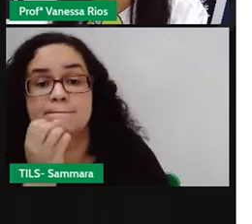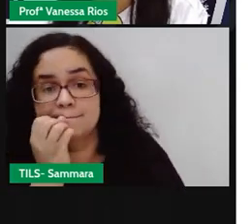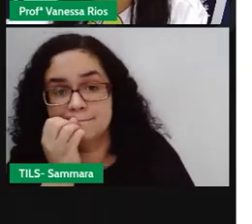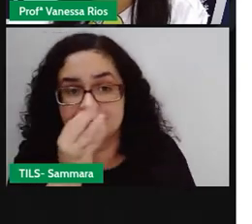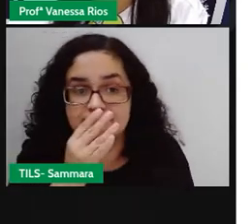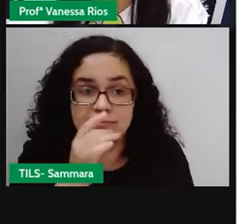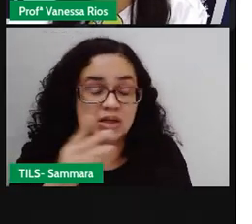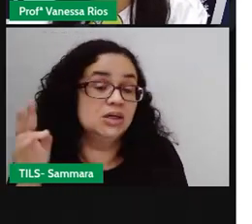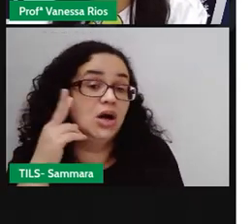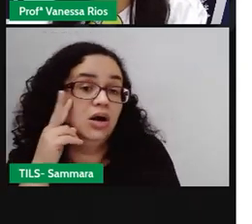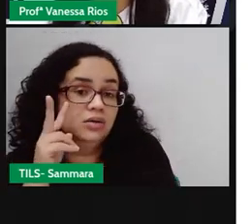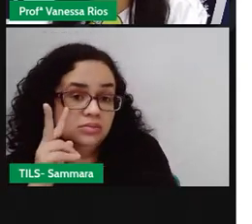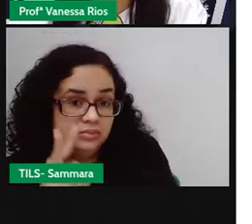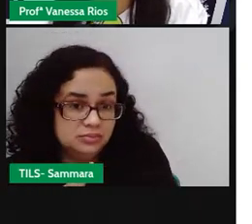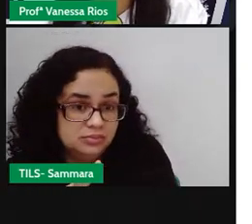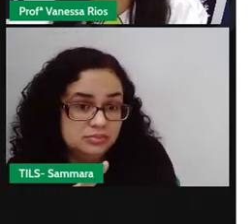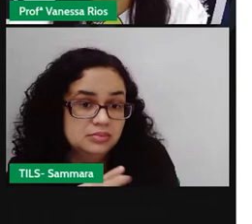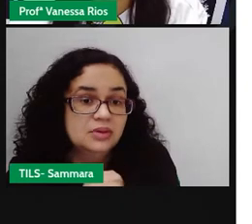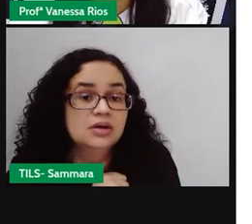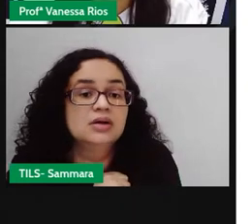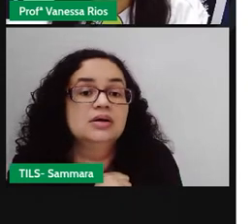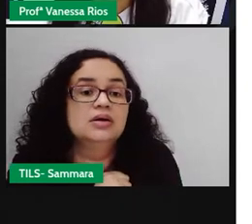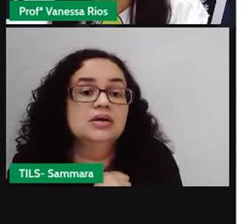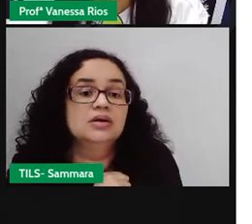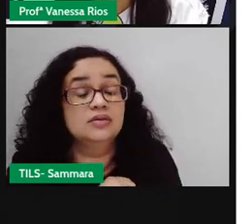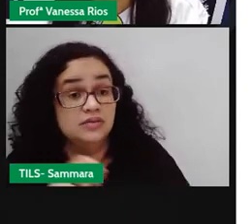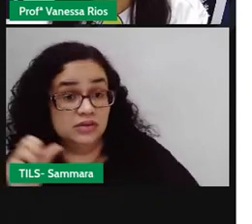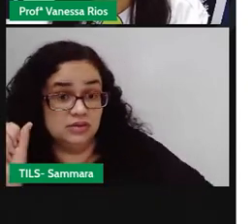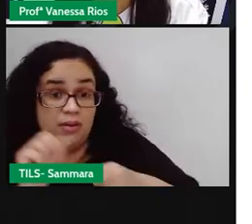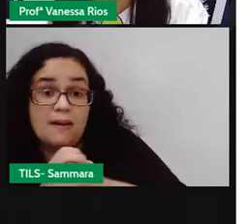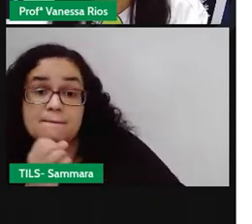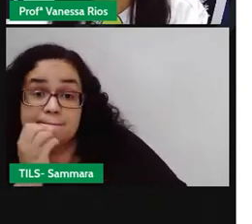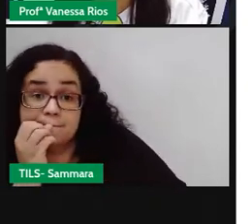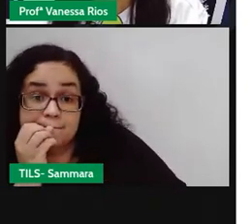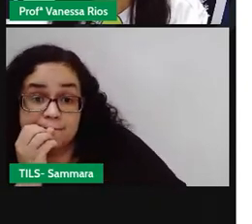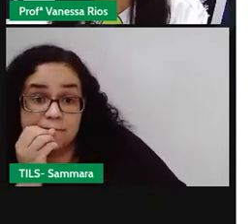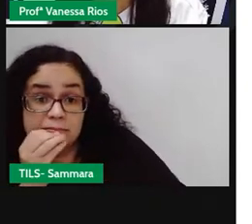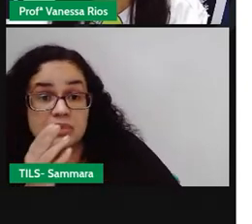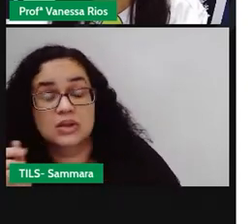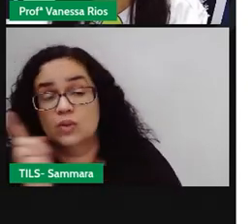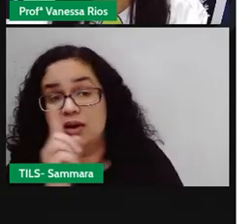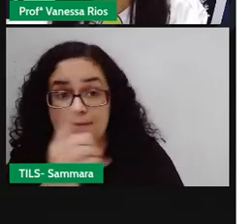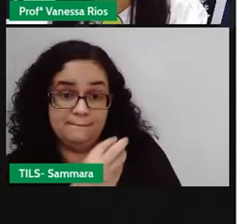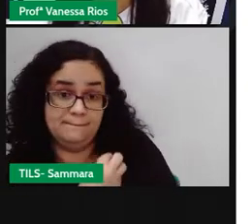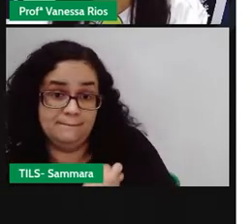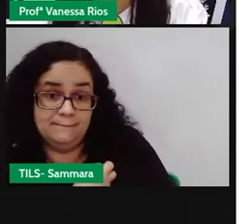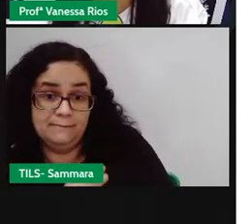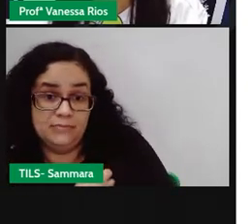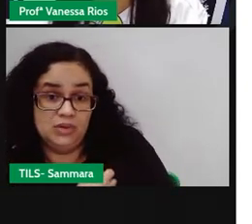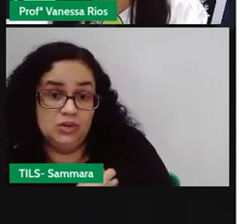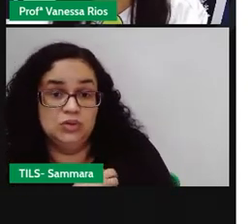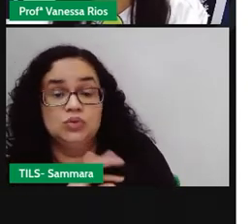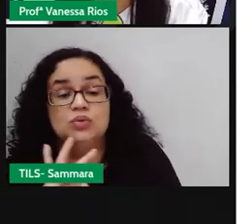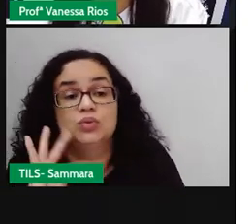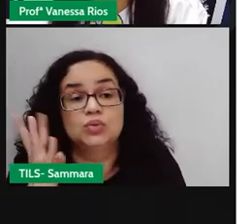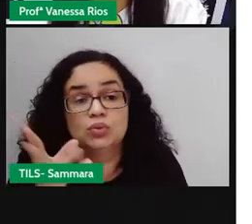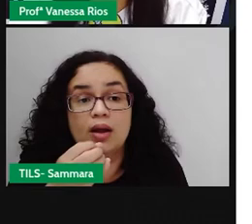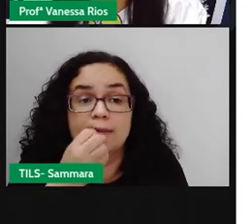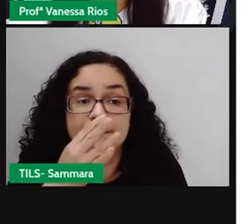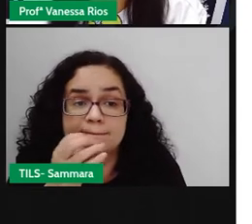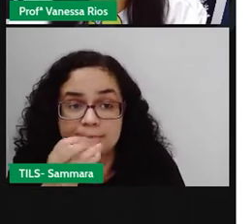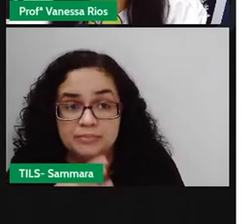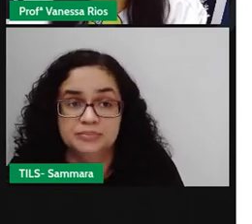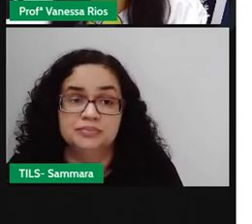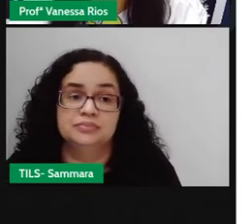bem, não se olhar a quem. Fazendo a quem lhe faz, não é pecado, e só tem o que